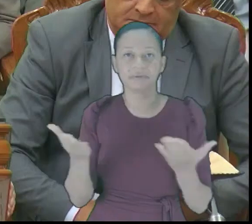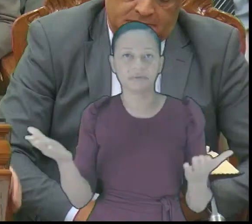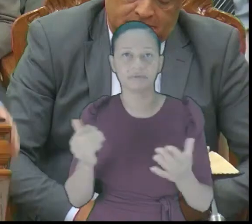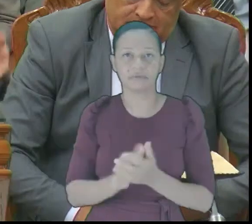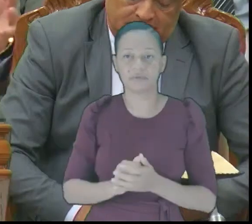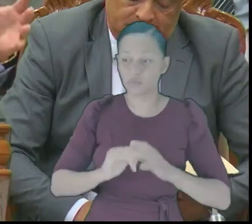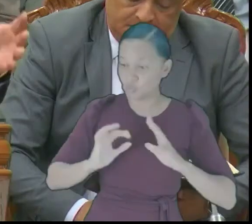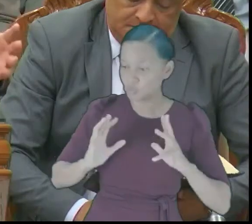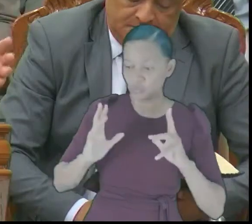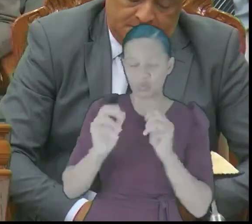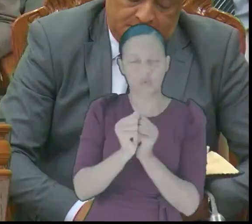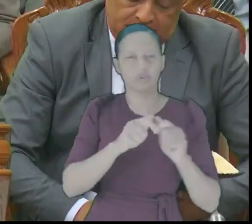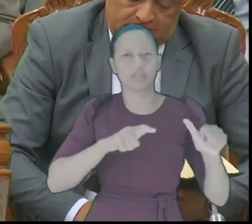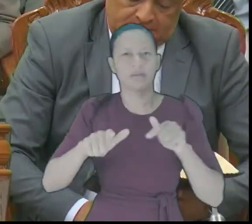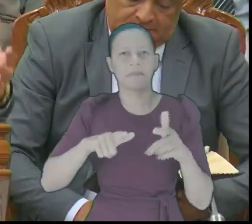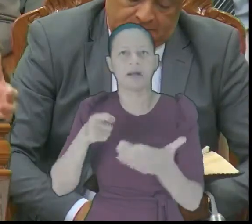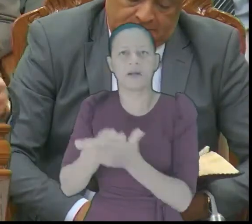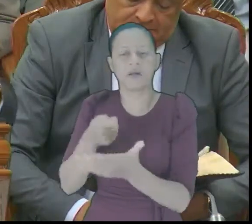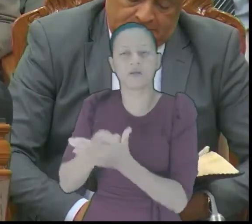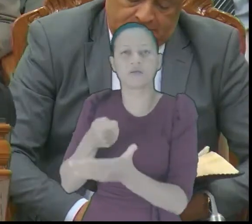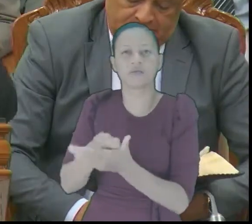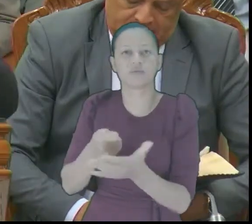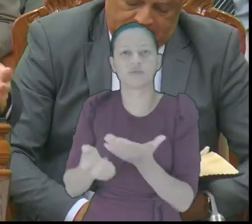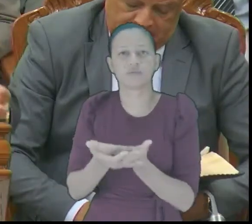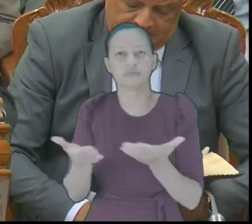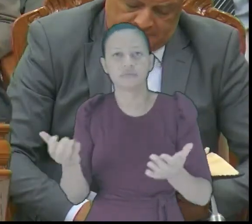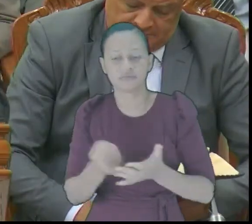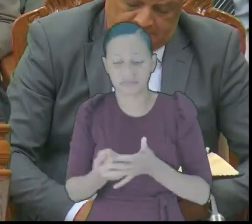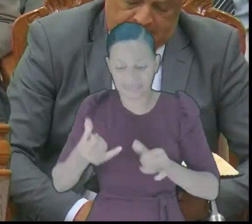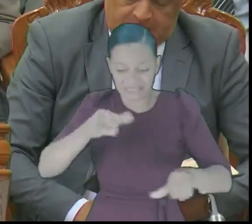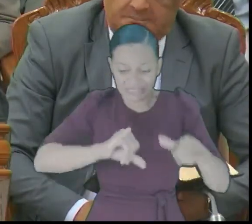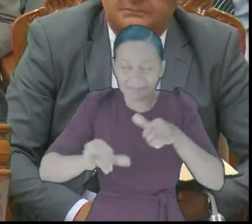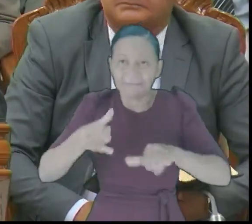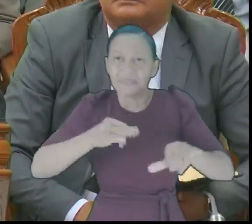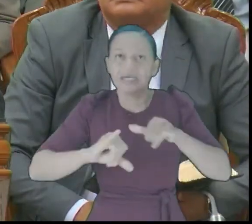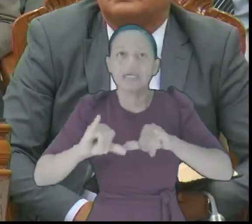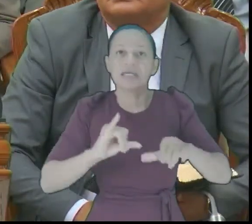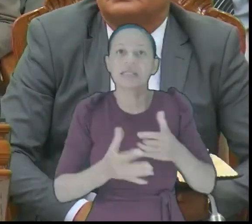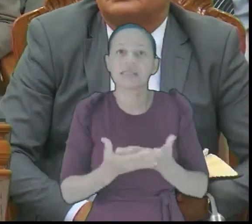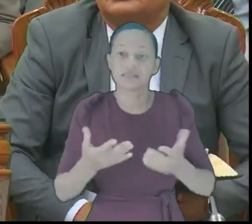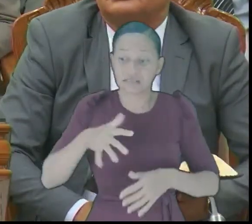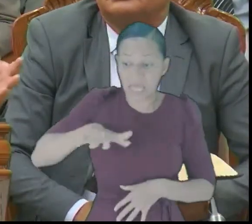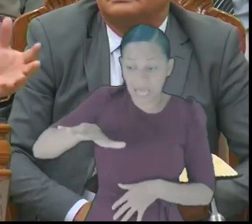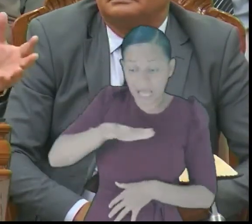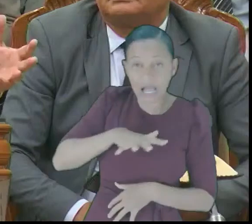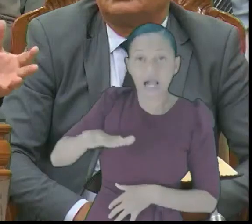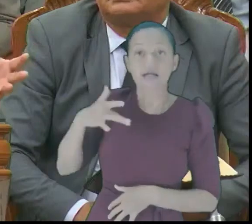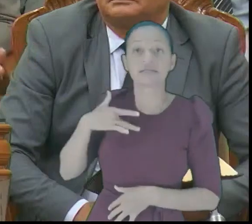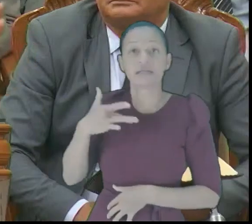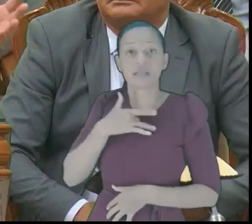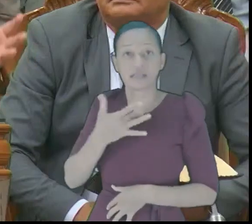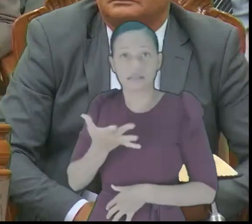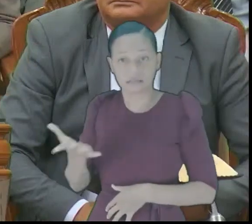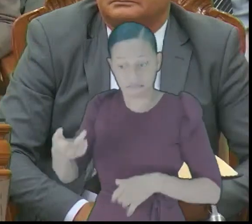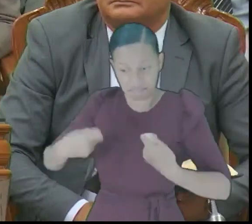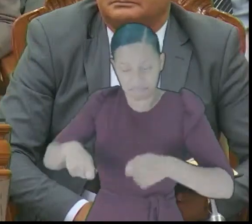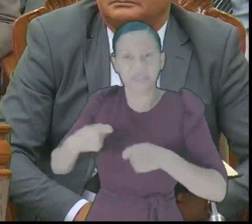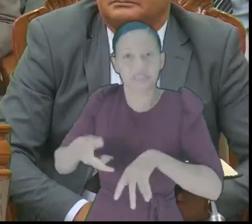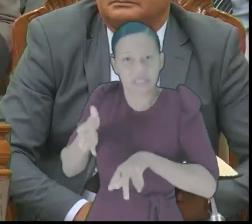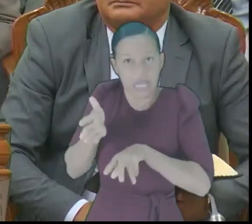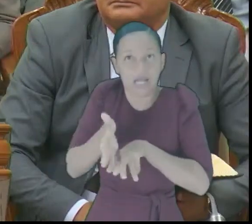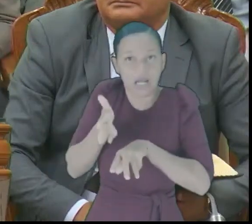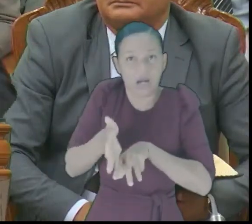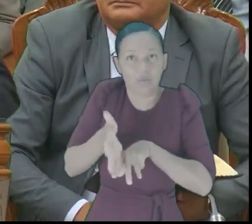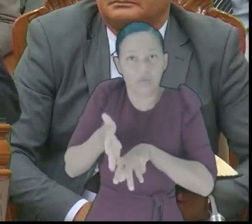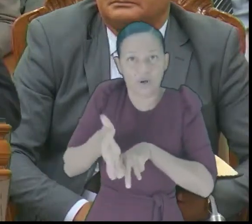Quase todo trabalho hoje exige, principalmente quem trabalha com produtos químicos, a área da saúde precisa de